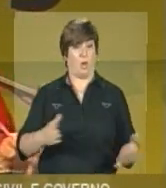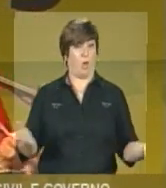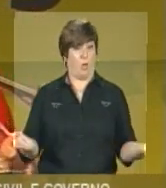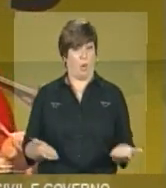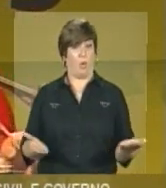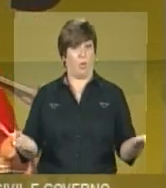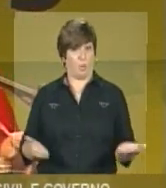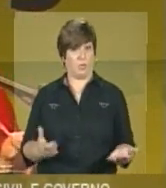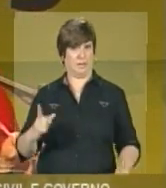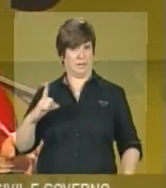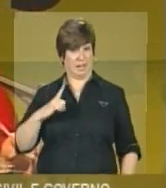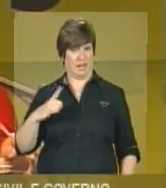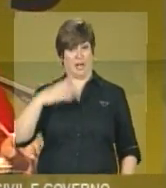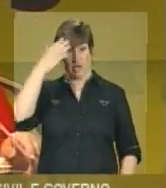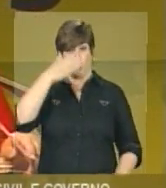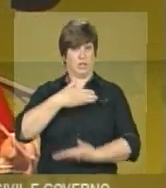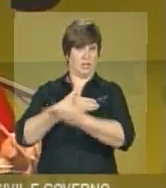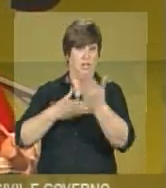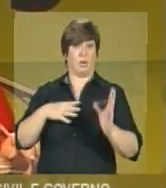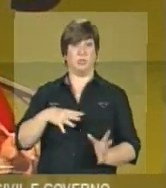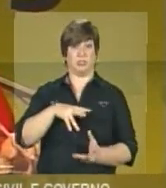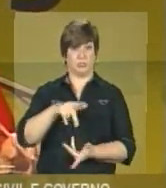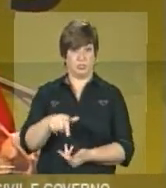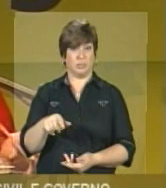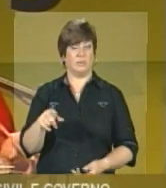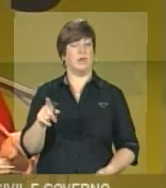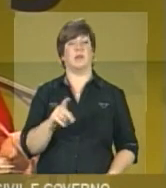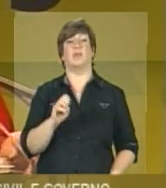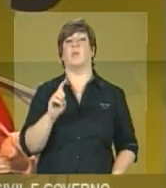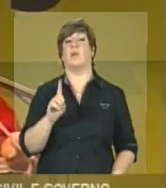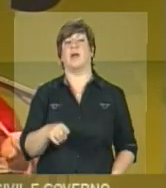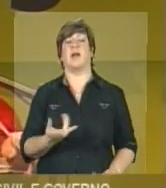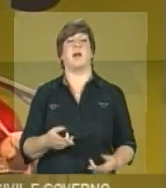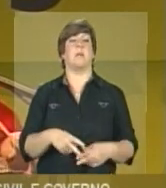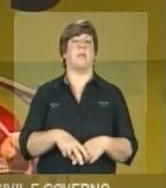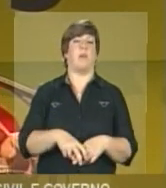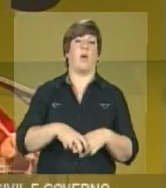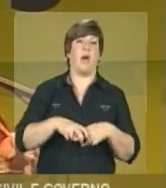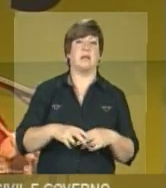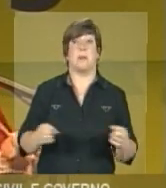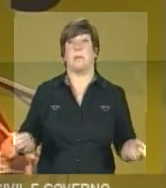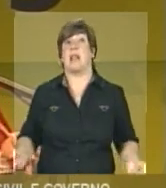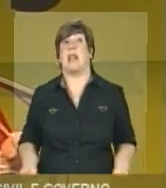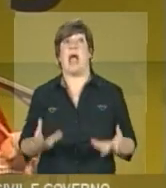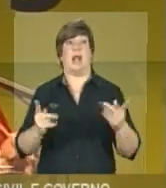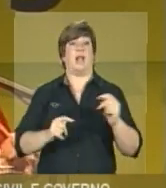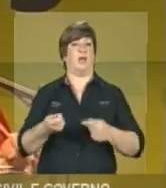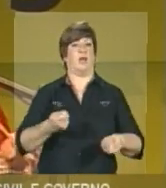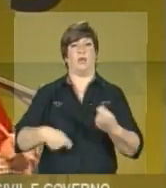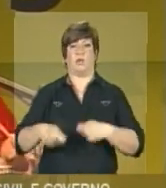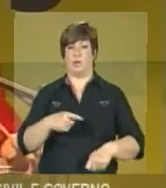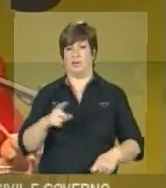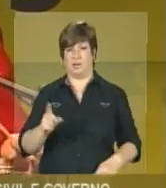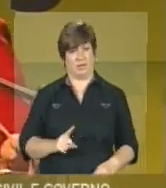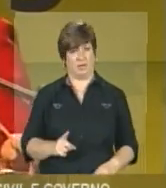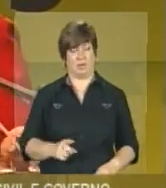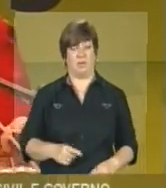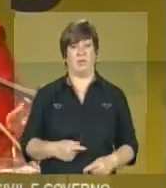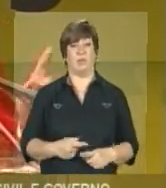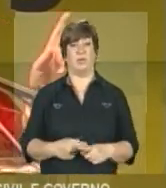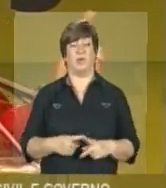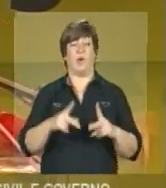hoje ocupa no mundo não é consequência de nenhum milagre econômico,